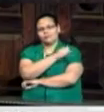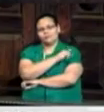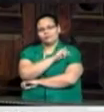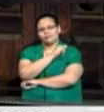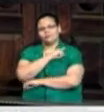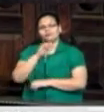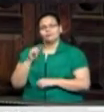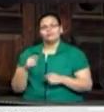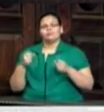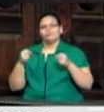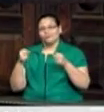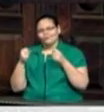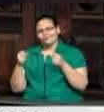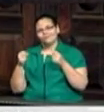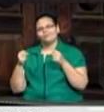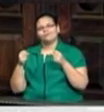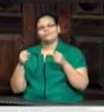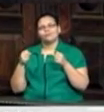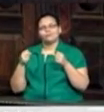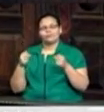são movimentos